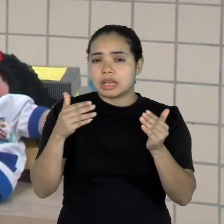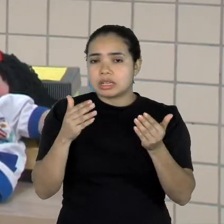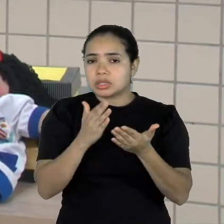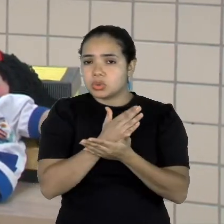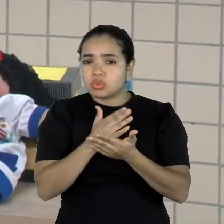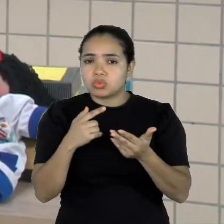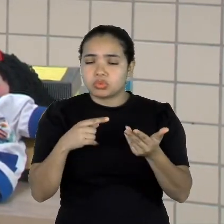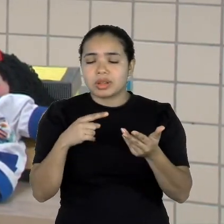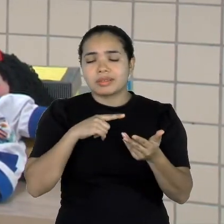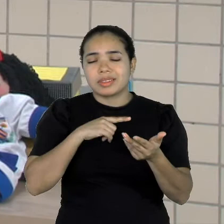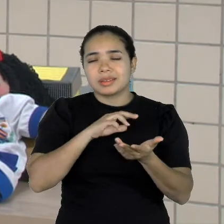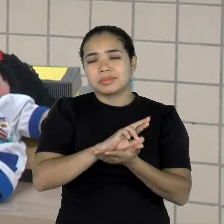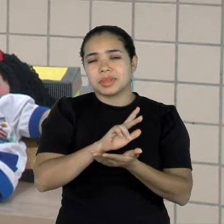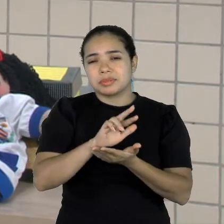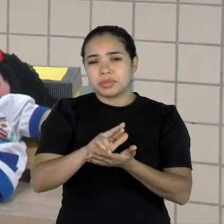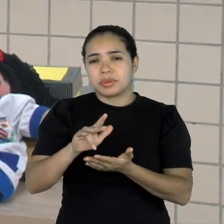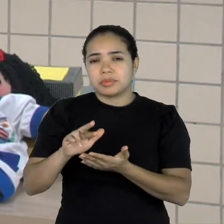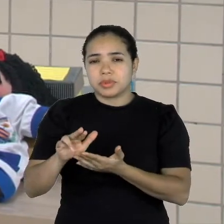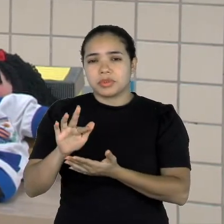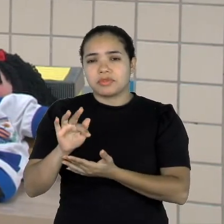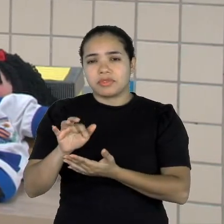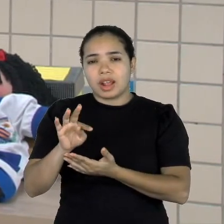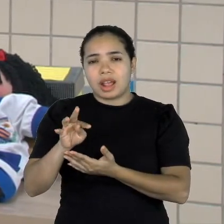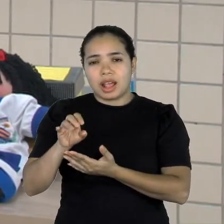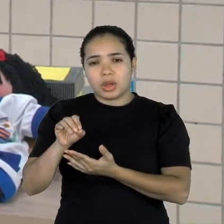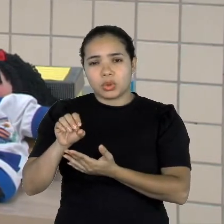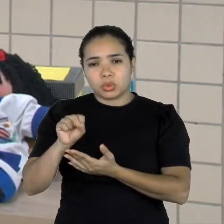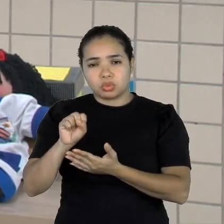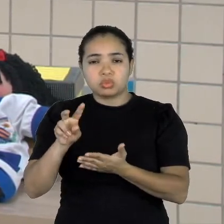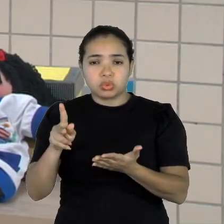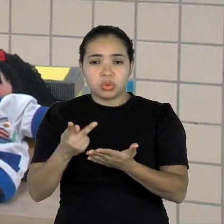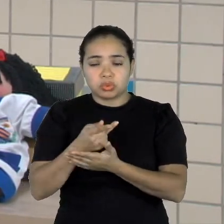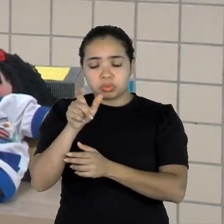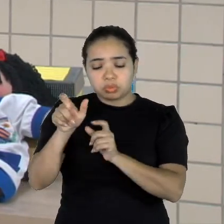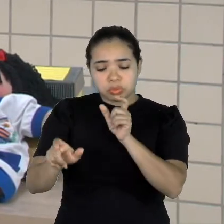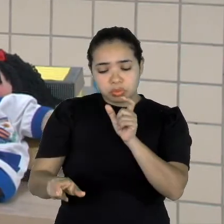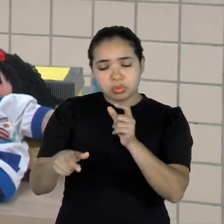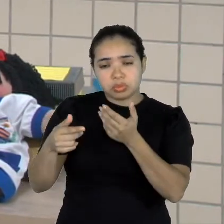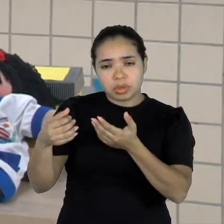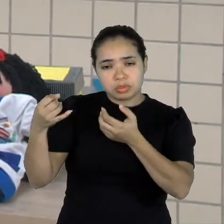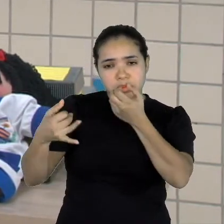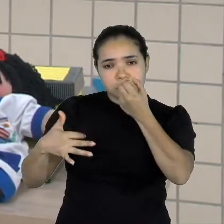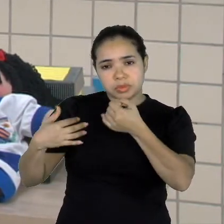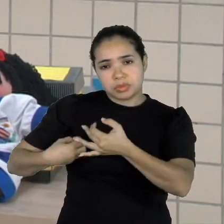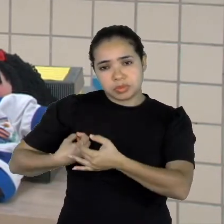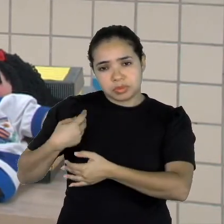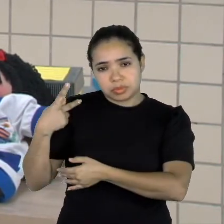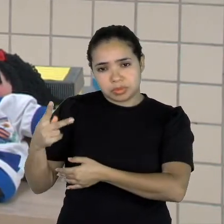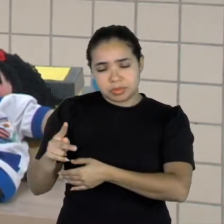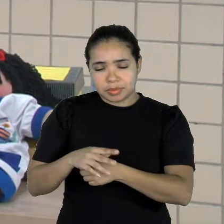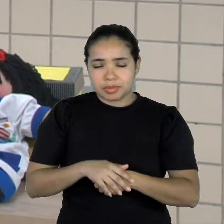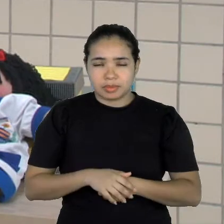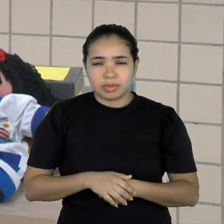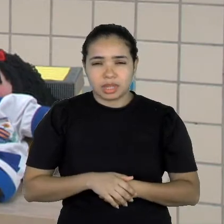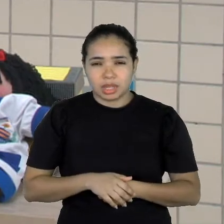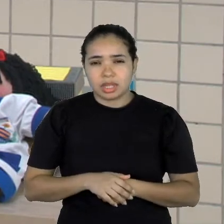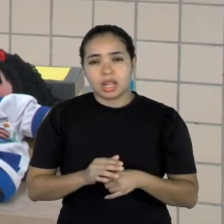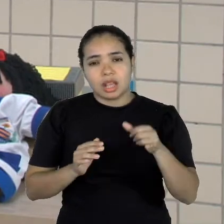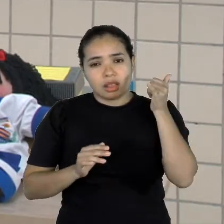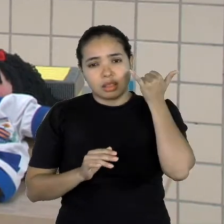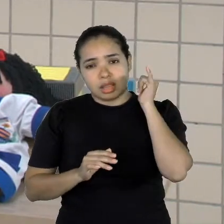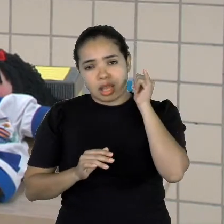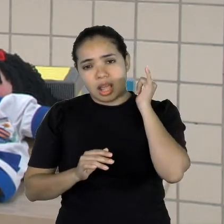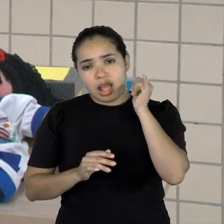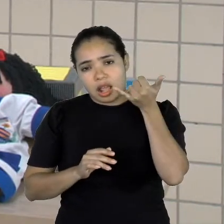uma sequência de fatos sobre a pessoa. E o narrador, ele pode ser que seja o